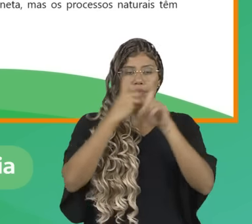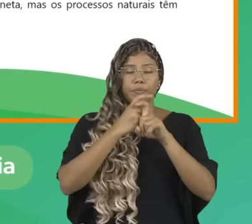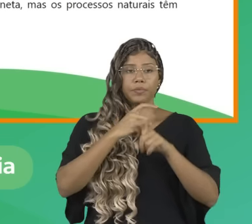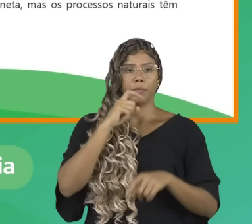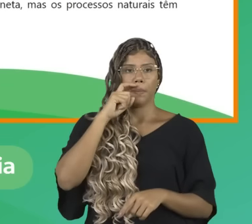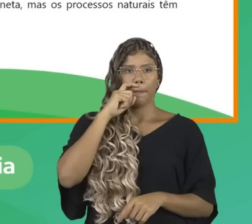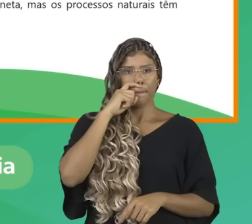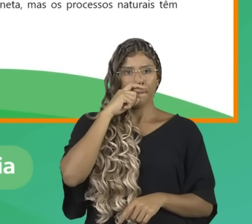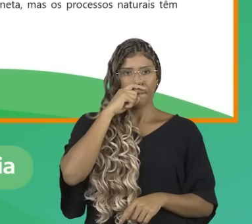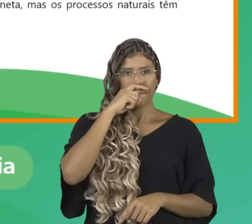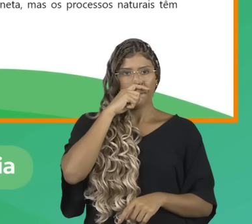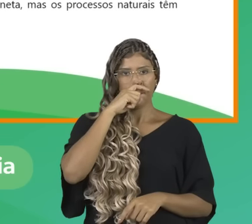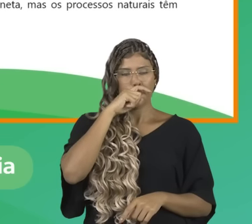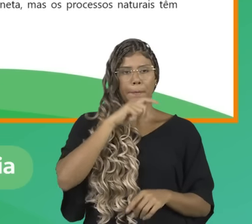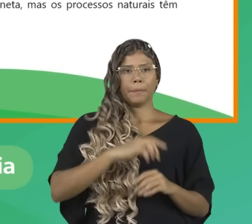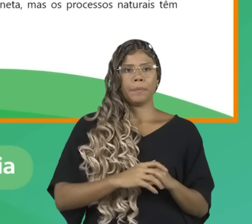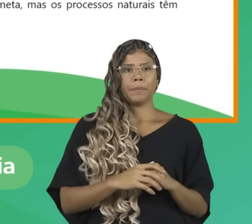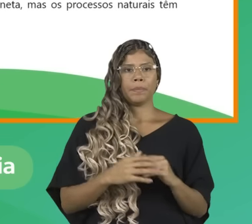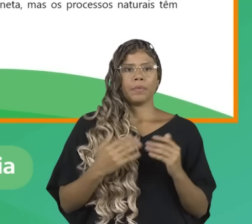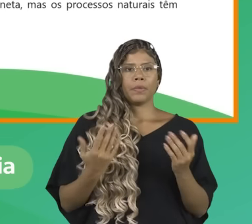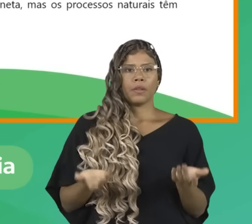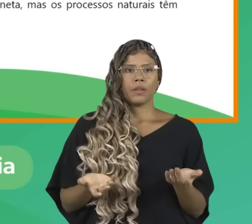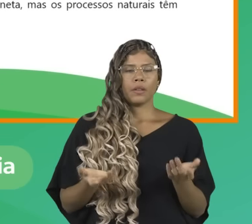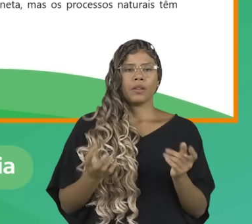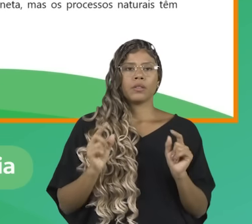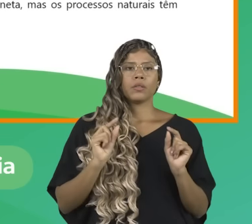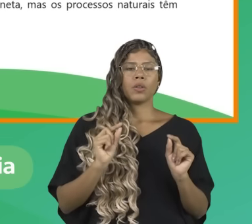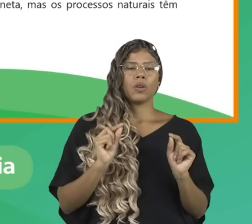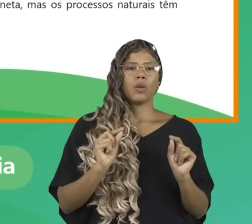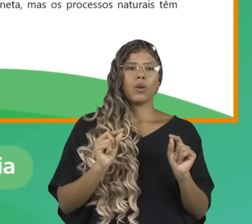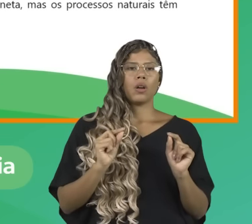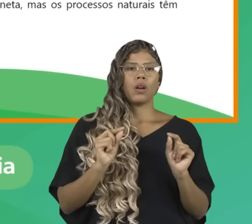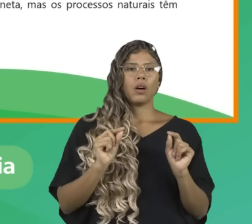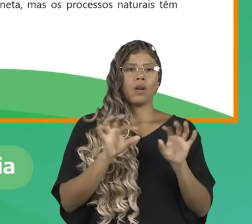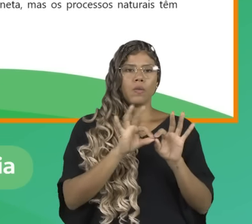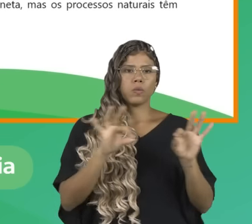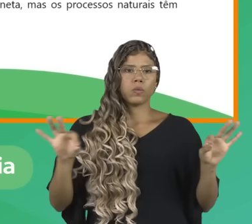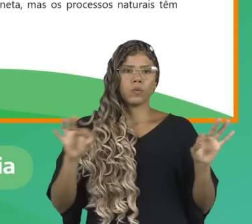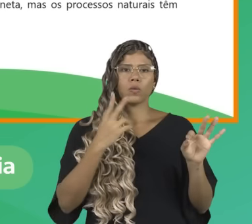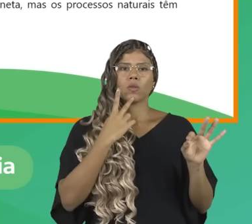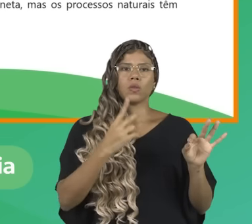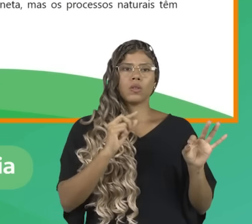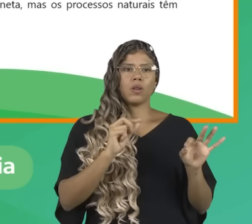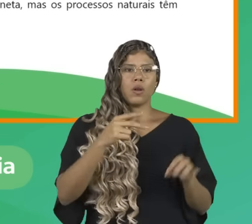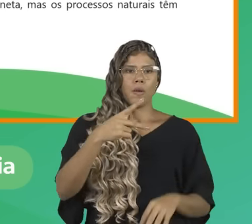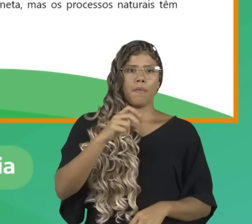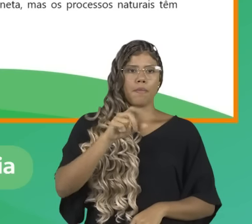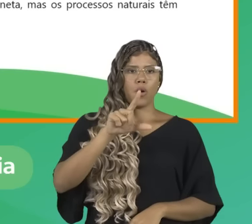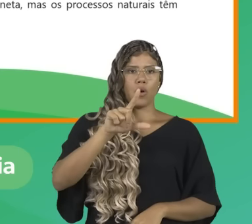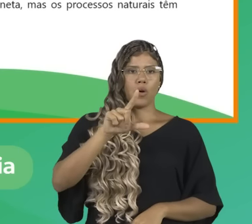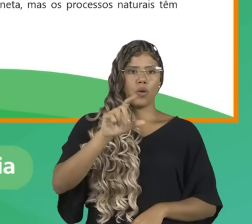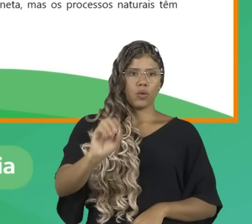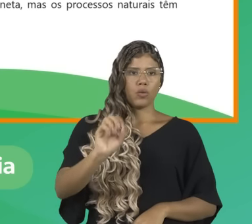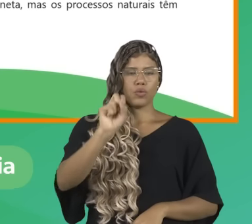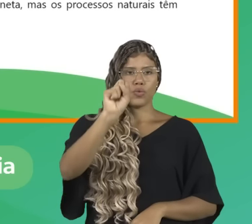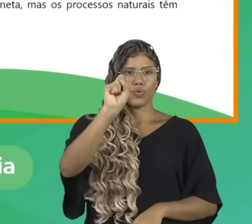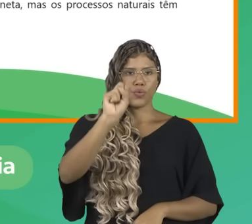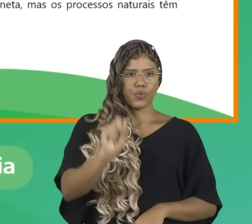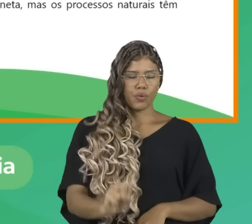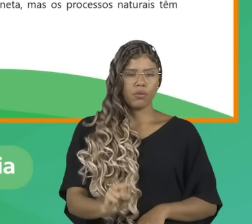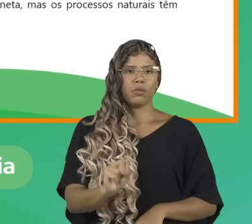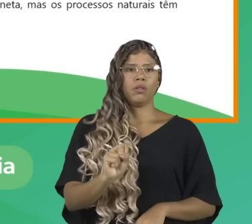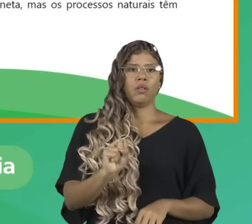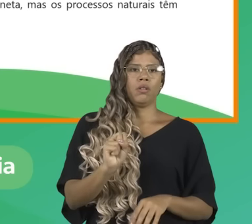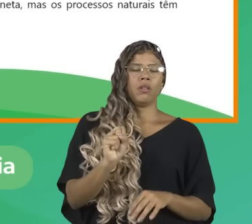que está mostrando aqui, a relação entre o Polo Sul e o desmatamento, é como se você estivesse mostrando que